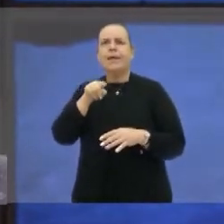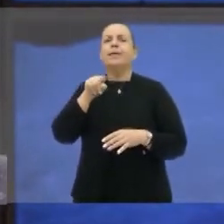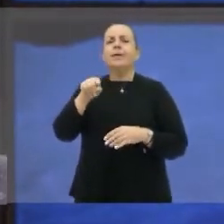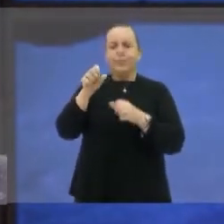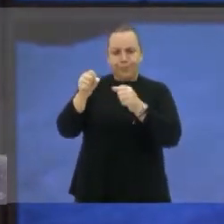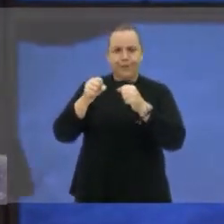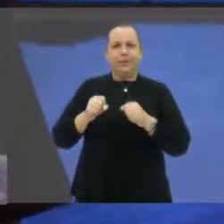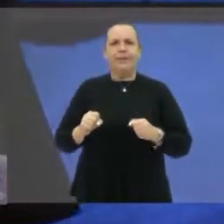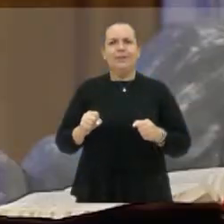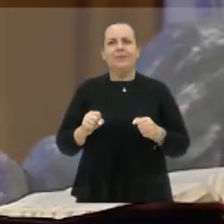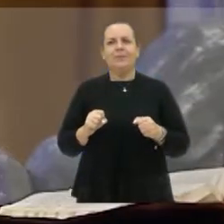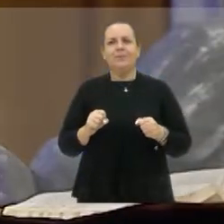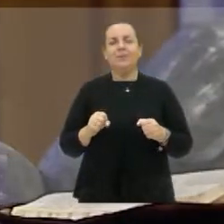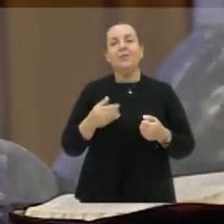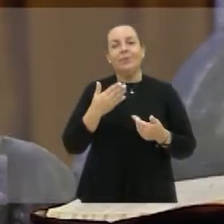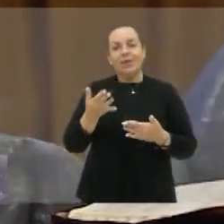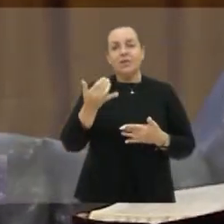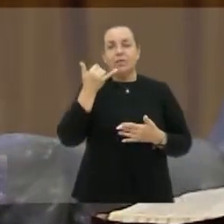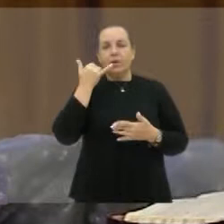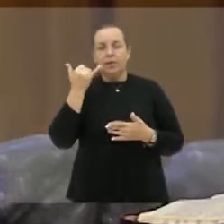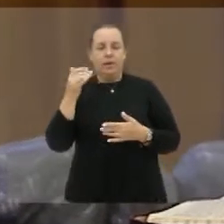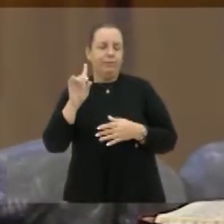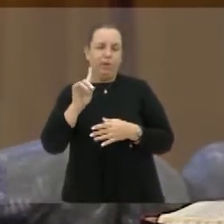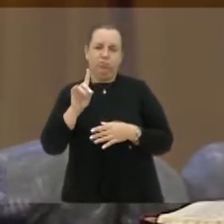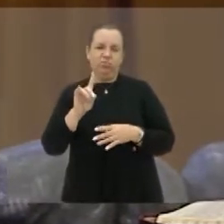poder. Você vai ligar no